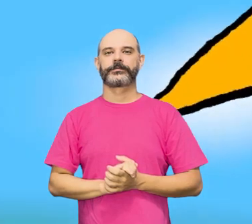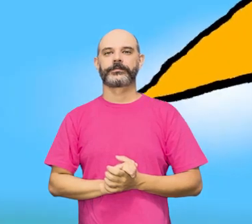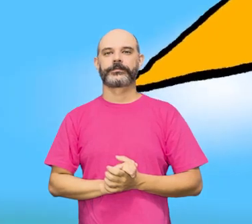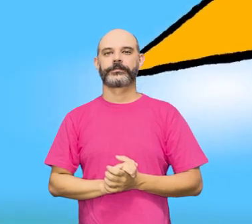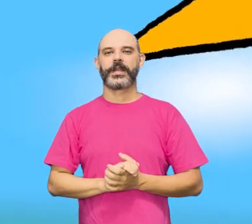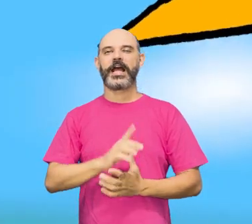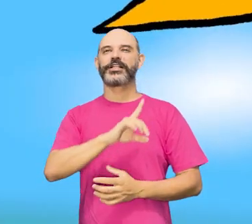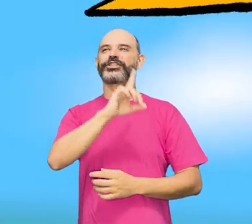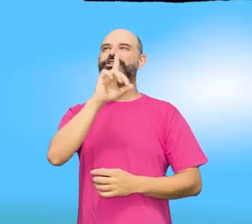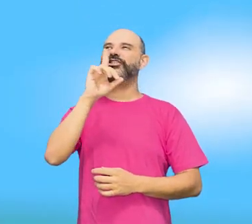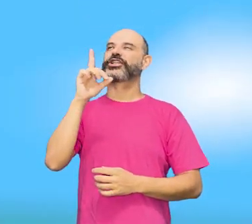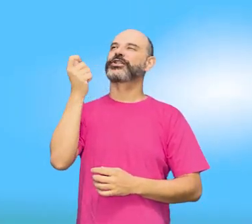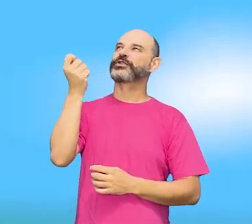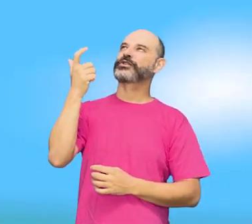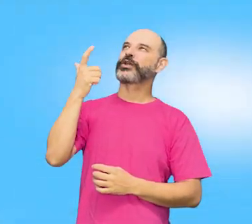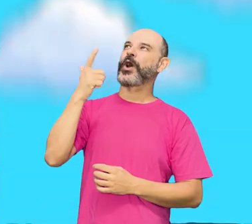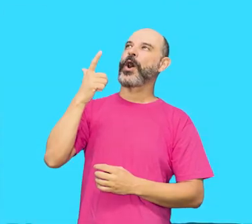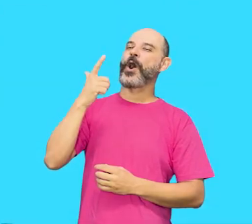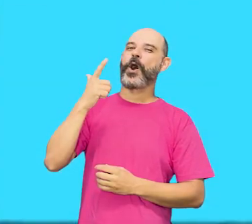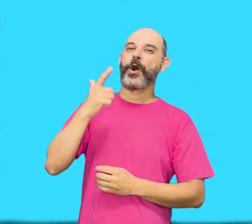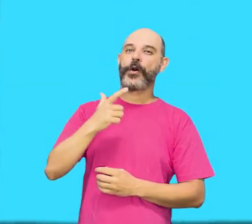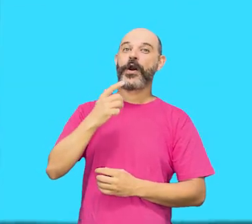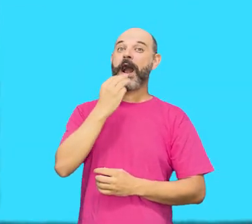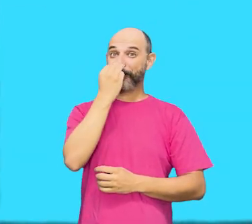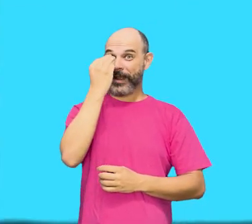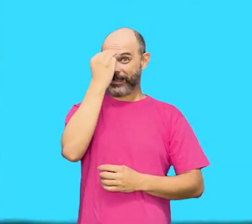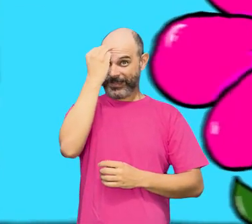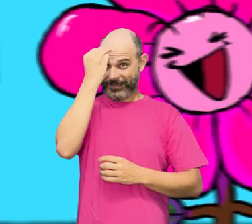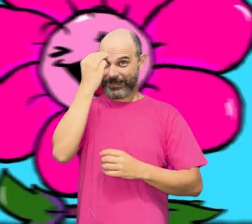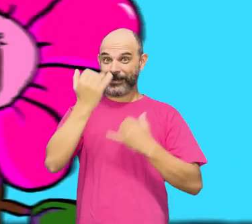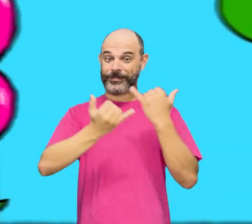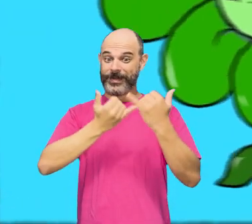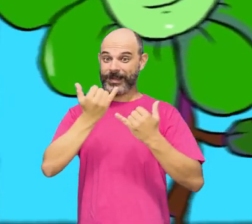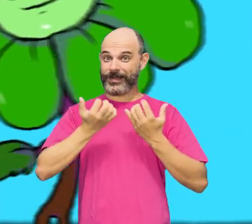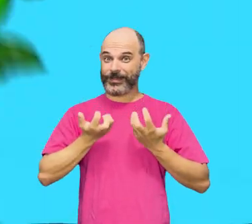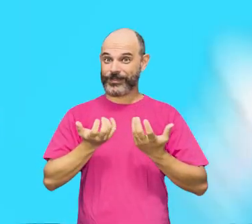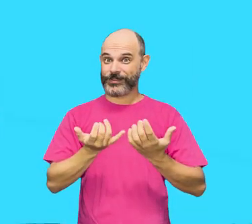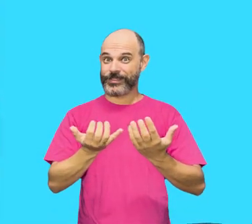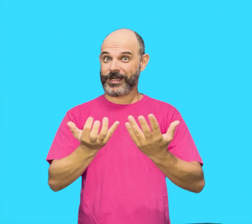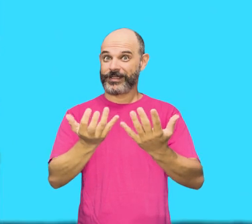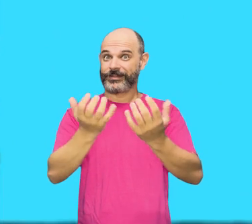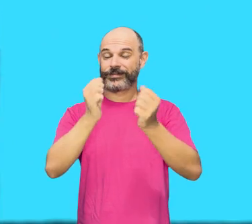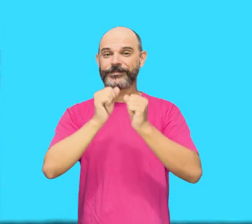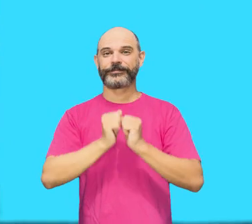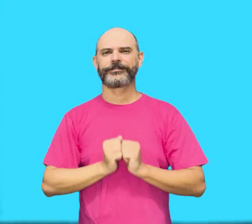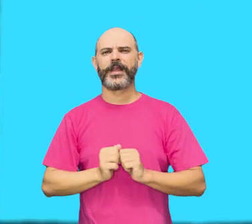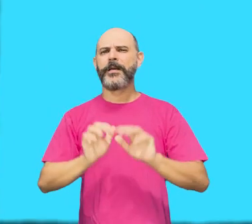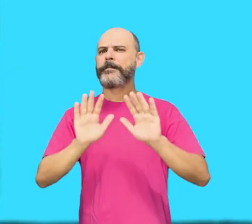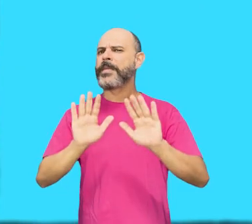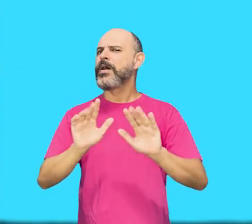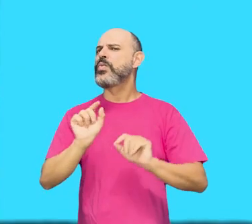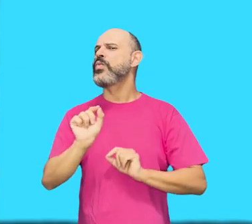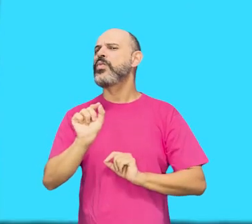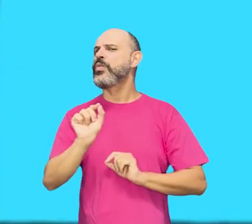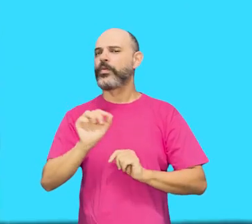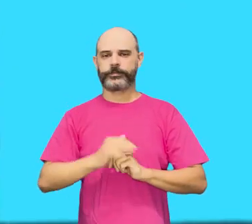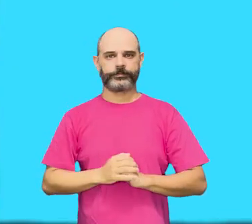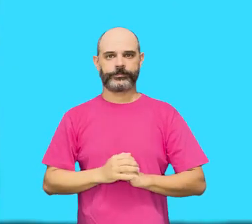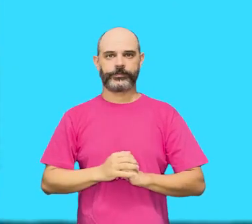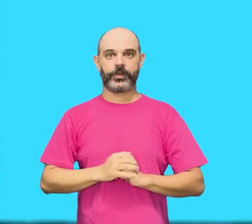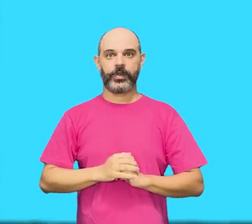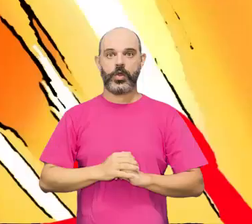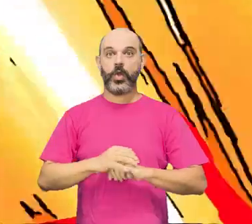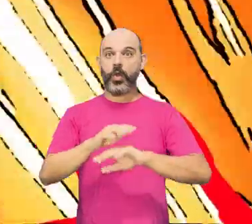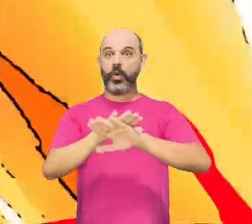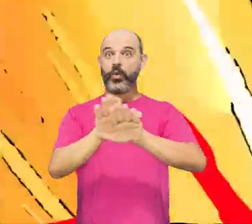Ah, que lindo. Ah, dia ensolarado é dia de Madalenas brincando no jardim. Ei, mas o que é isso?